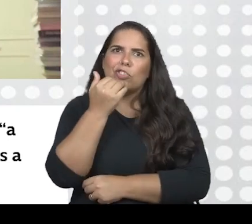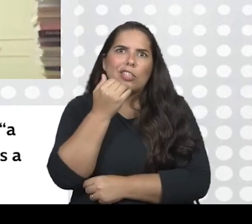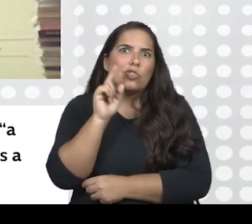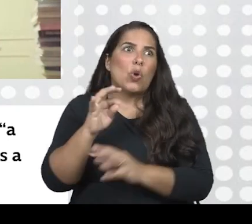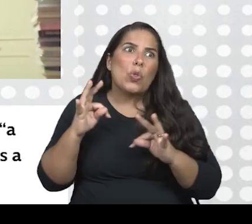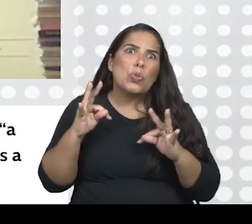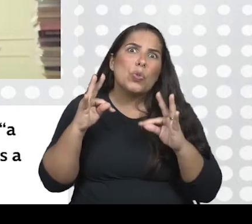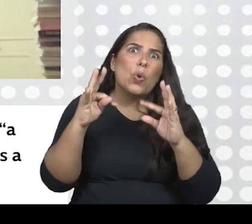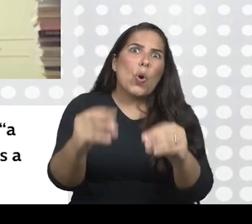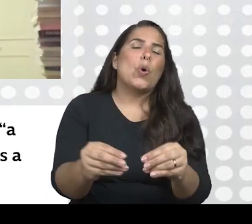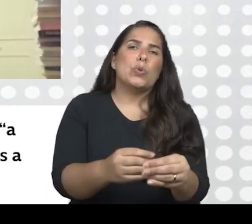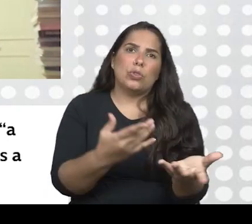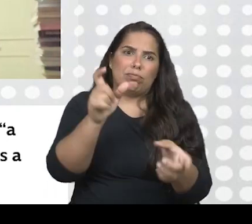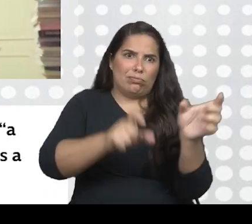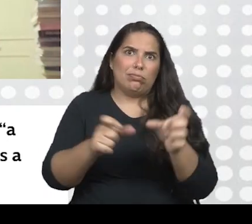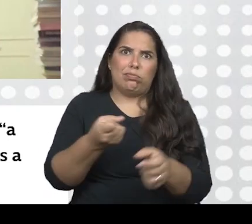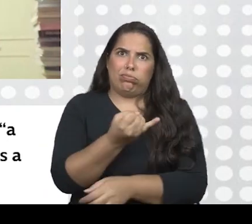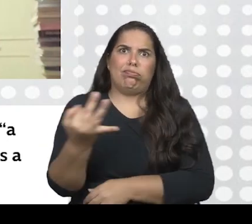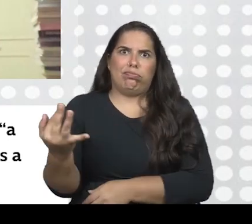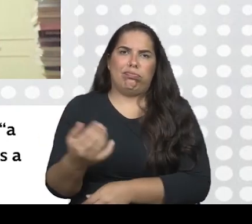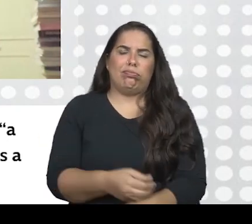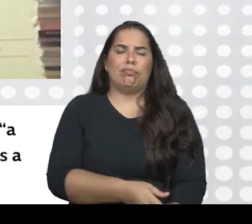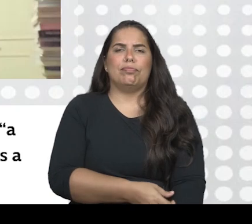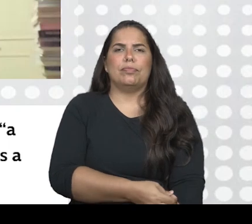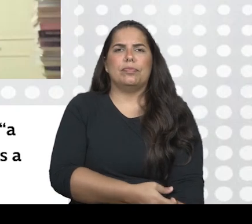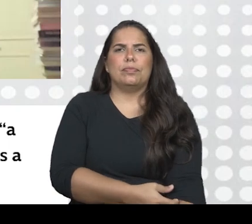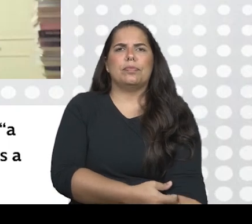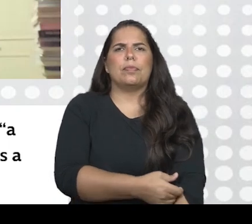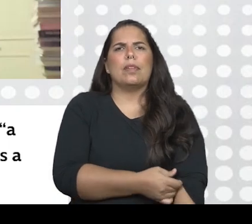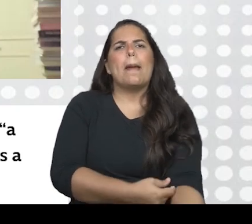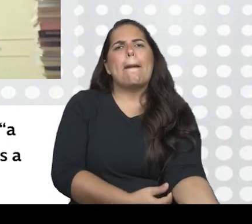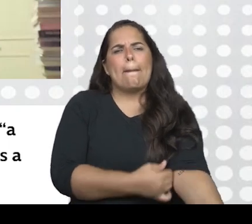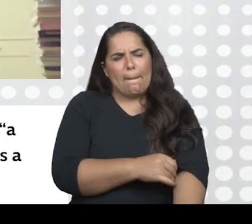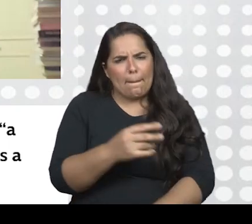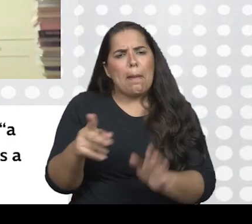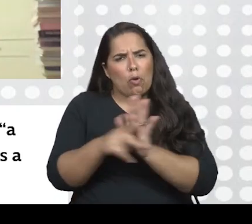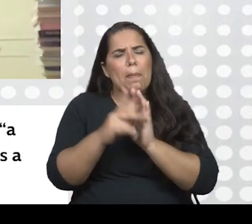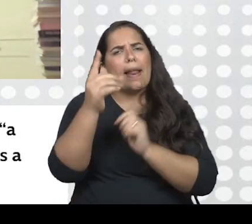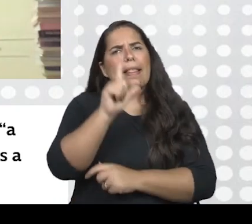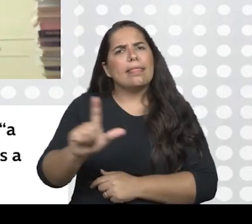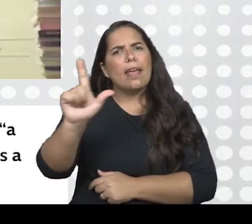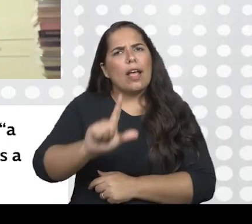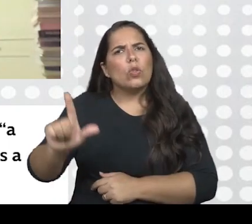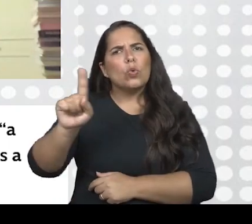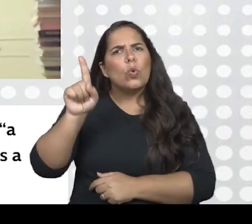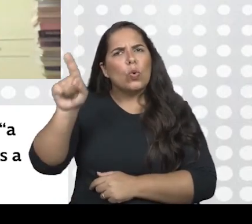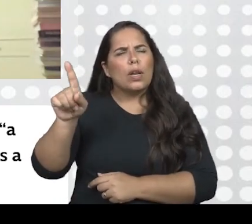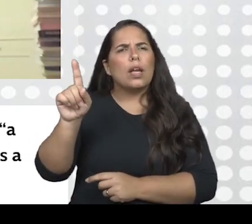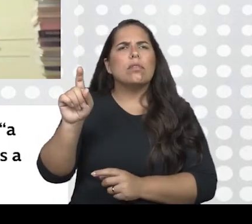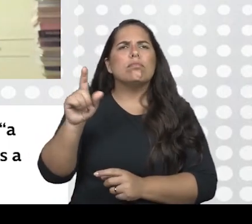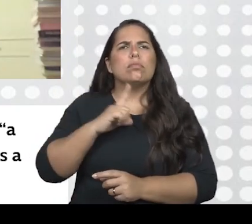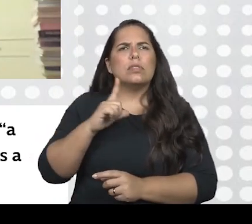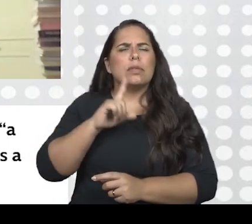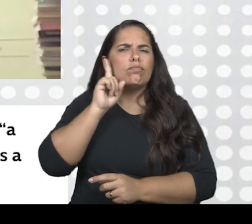de todas essas pessoas. A própria literatura científica, por exemplo, da Associação Americana de